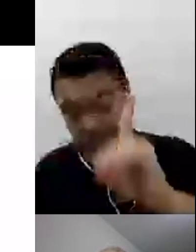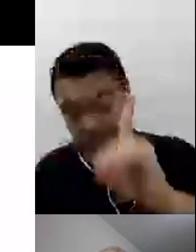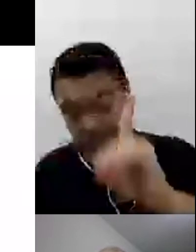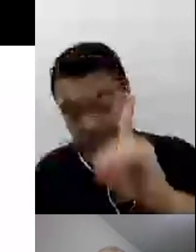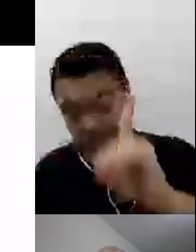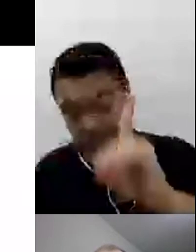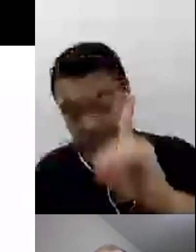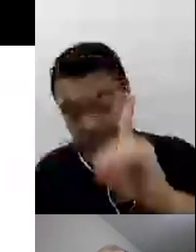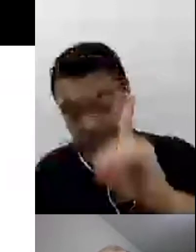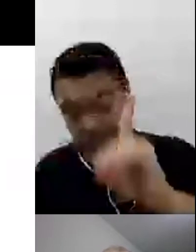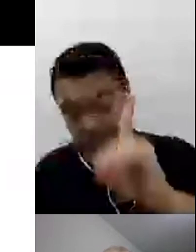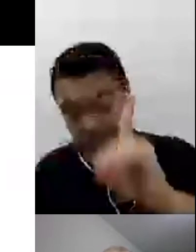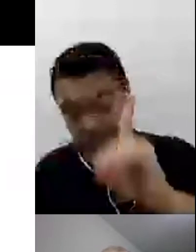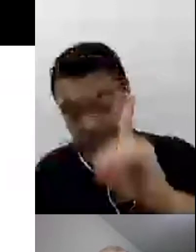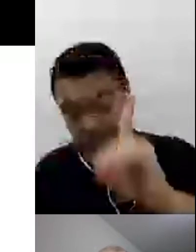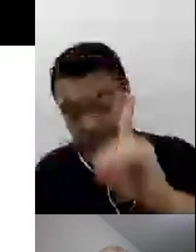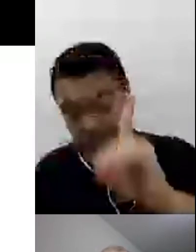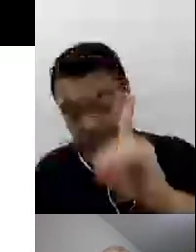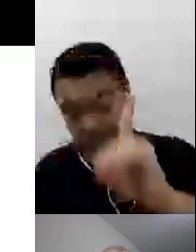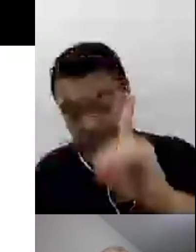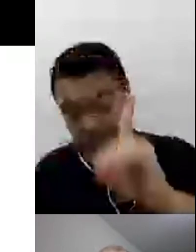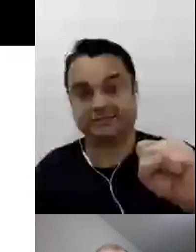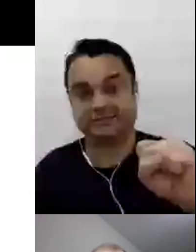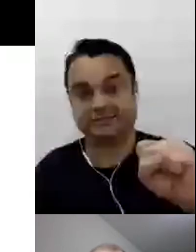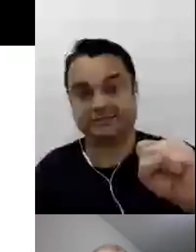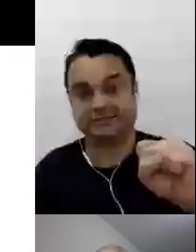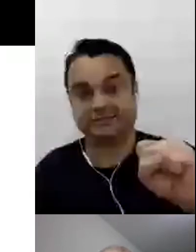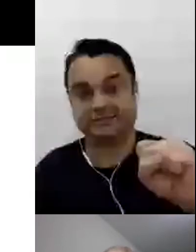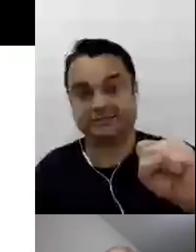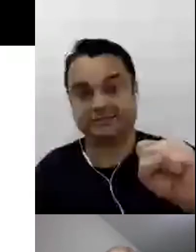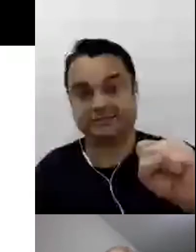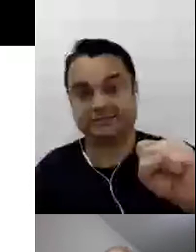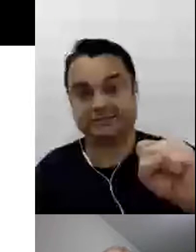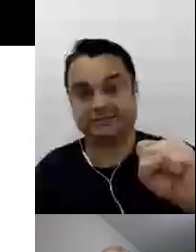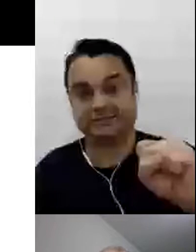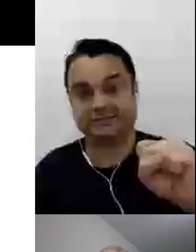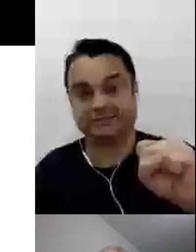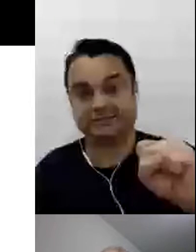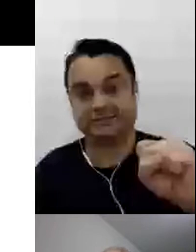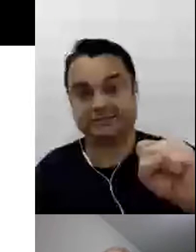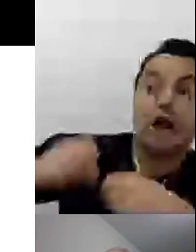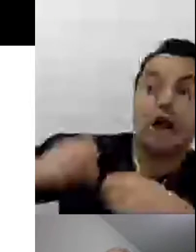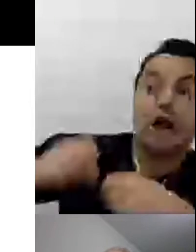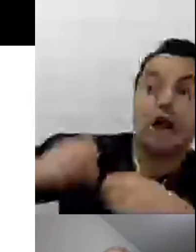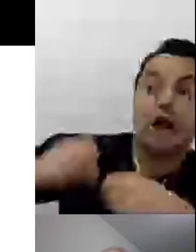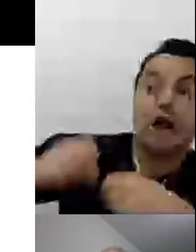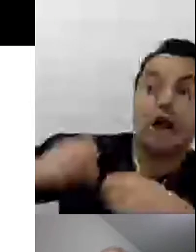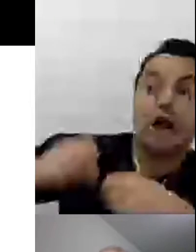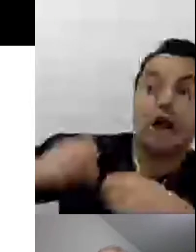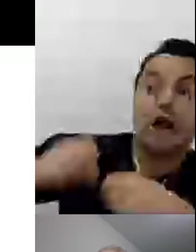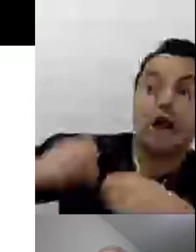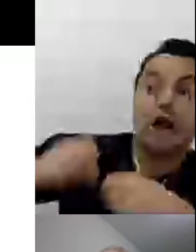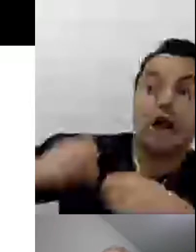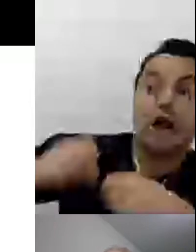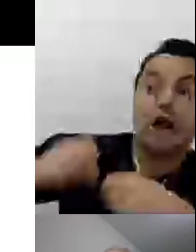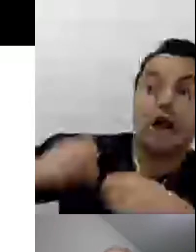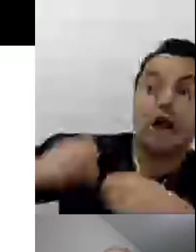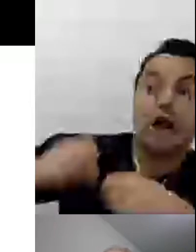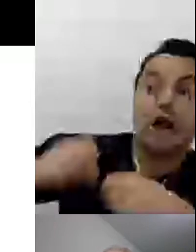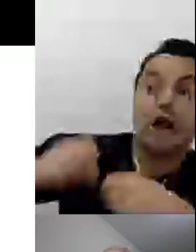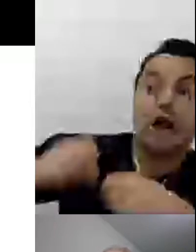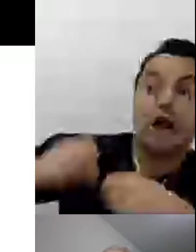monitoramento da própria Bosch, onde a gente acompanha quais são as tendências de mercado em diversas áreas, e esse gráfico